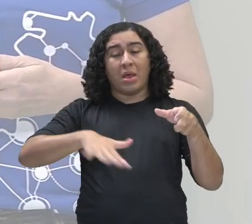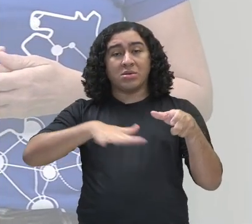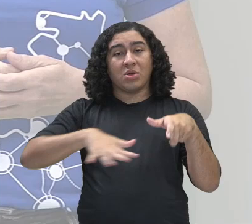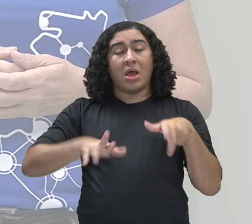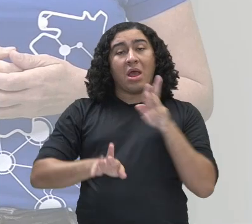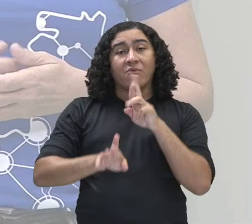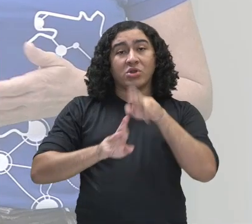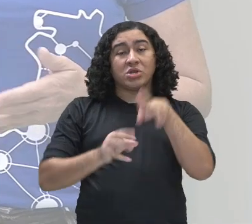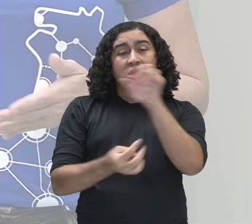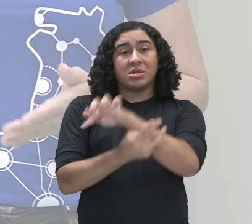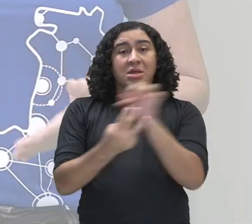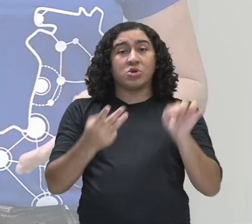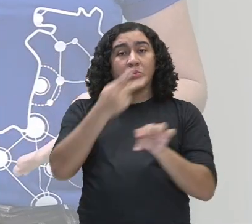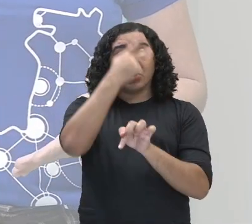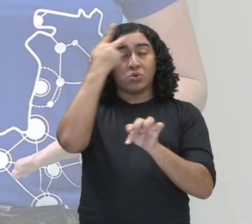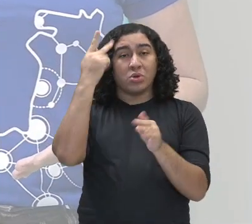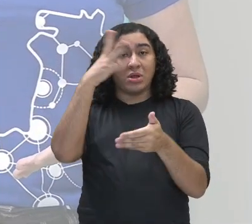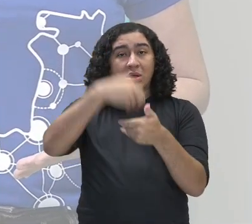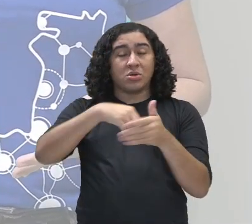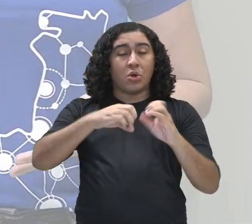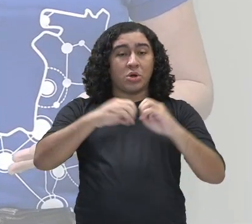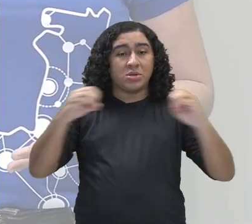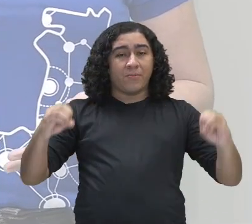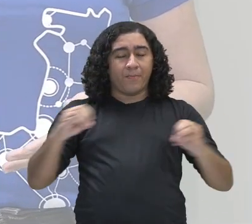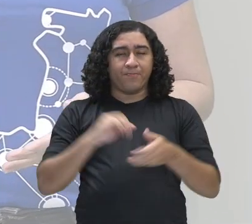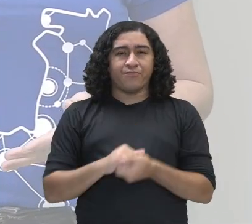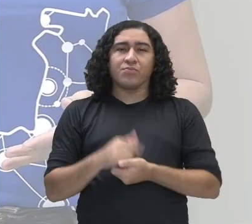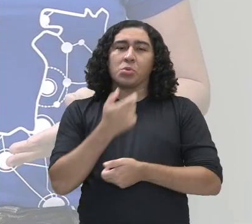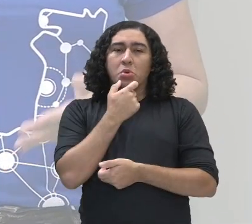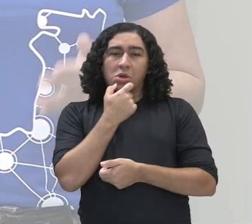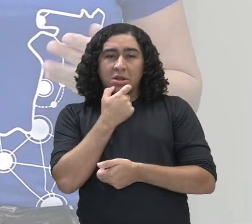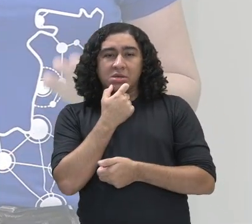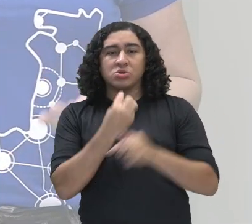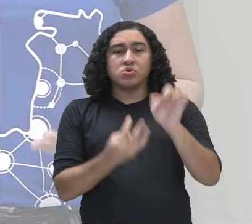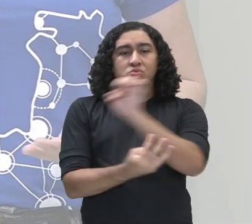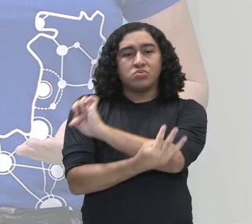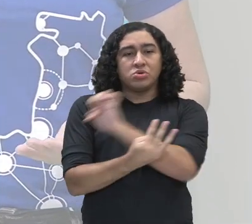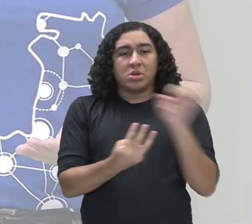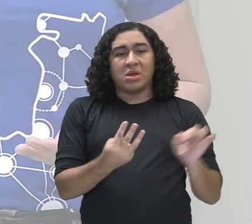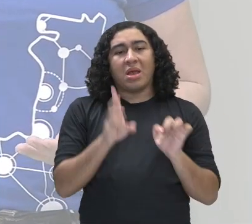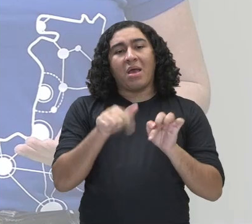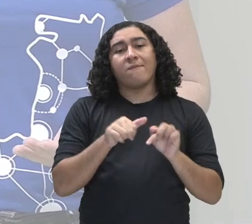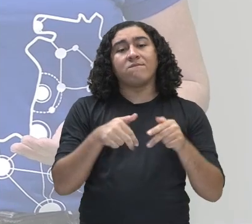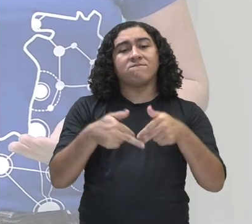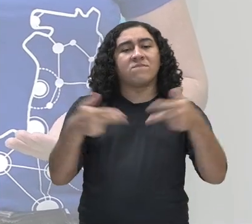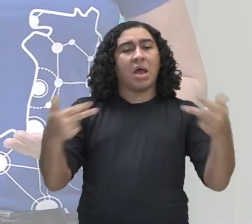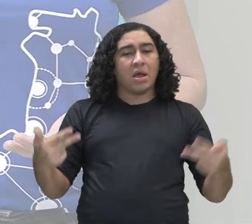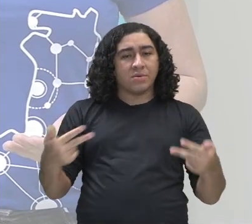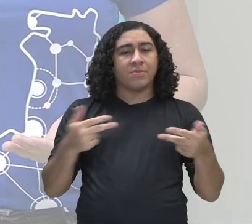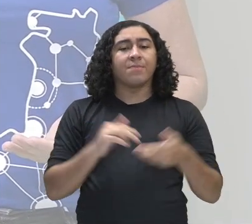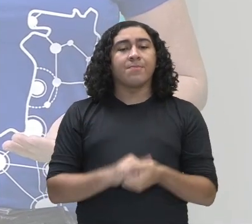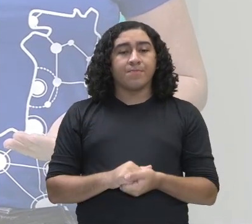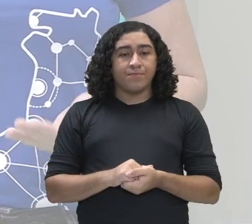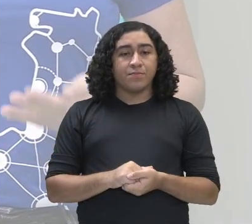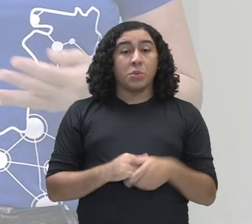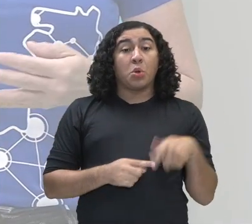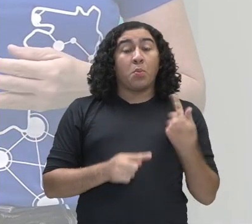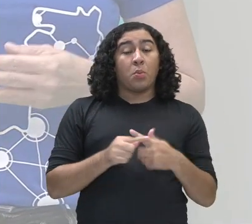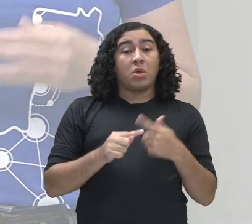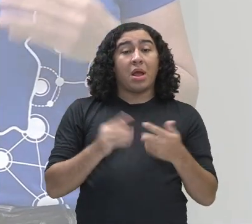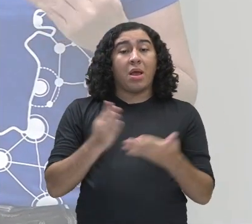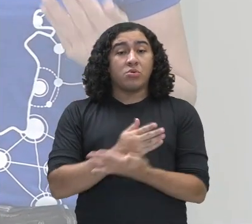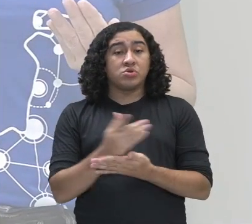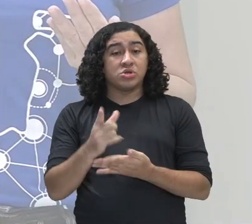pessoas do discurso. Então, em inglês, os pronomes demonstrativos são variáveis, uma vez que alguns